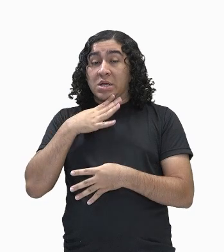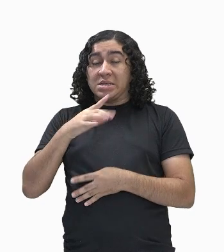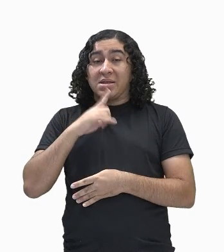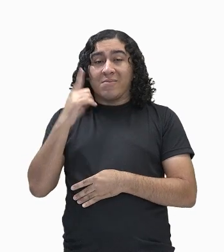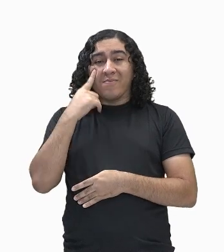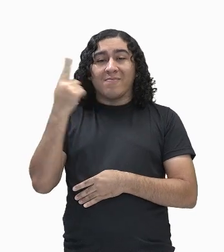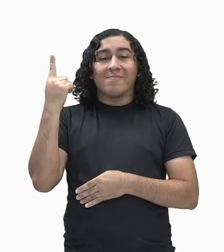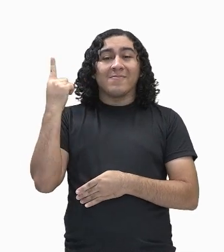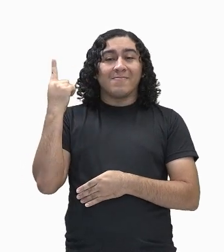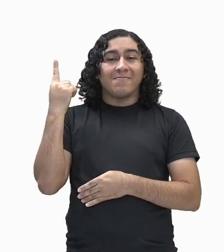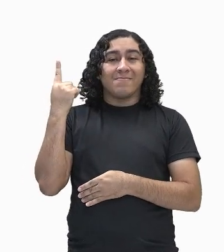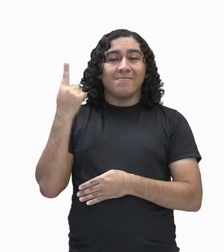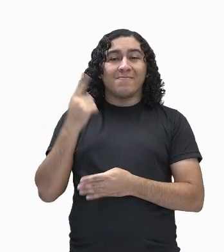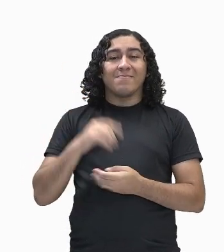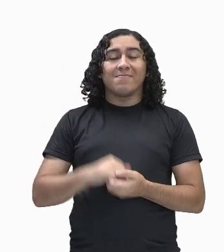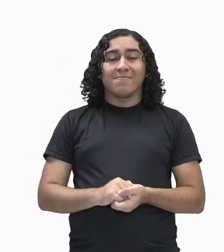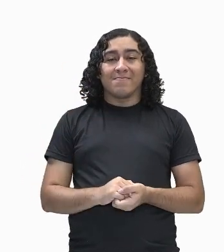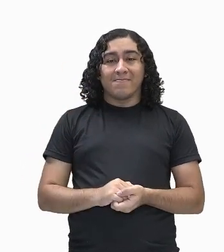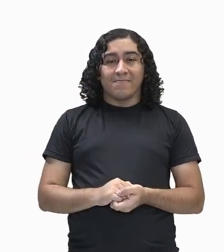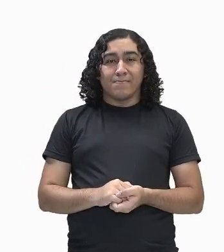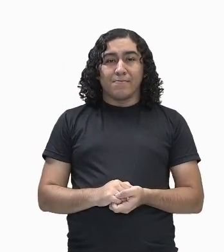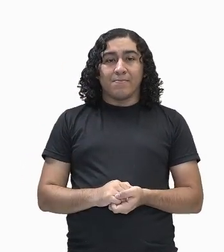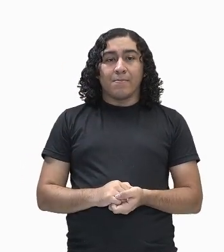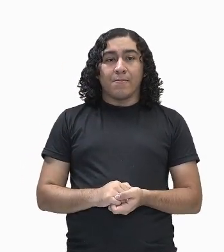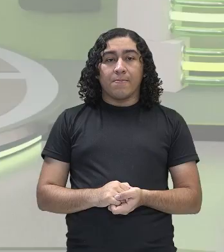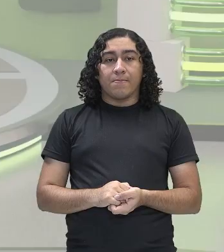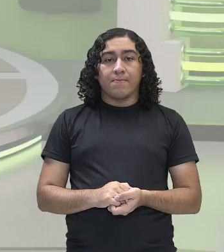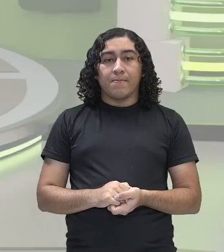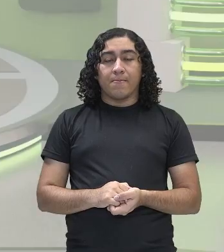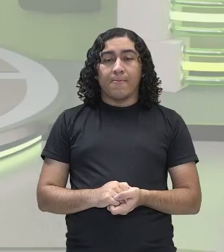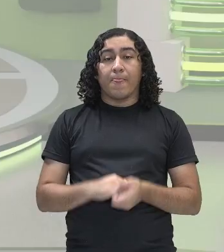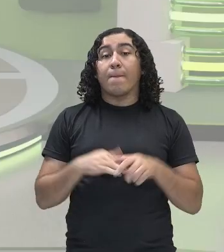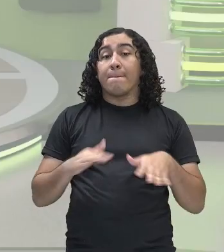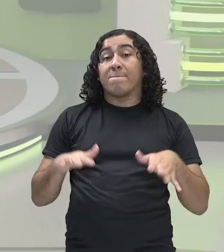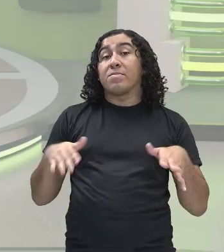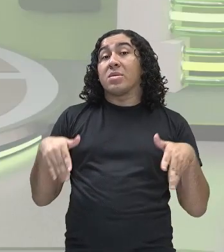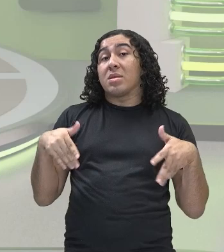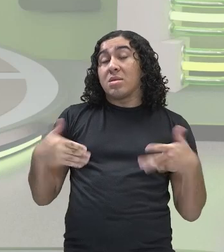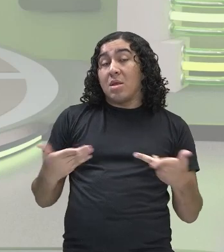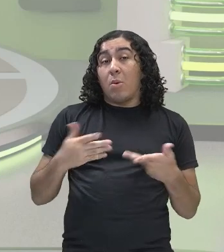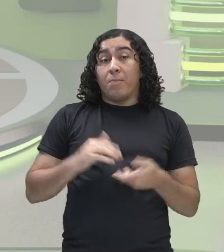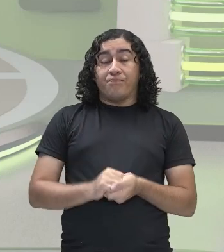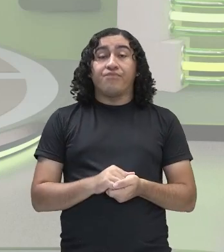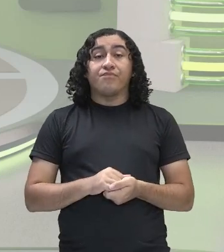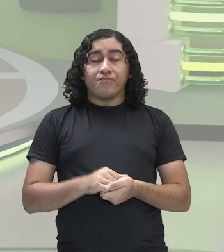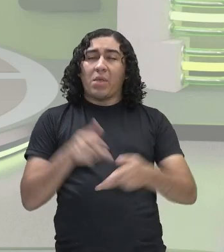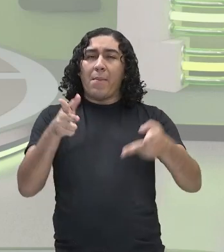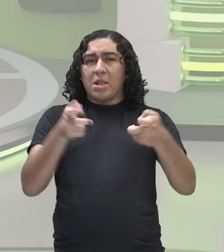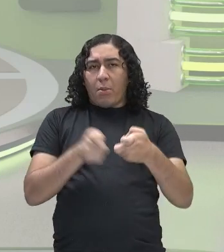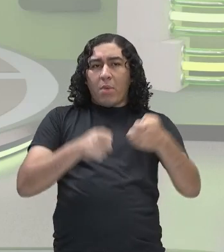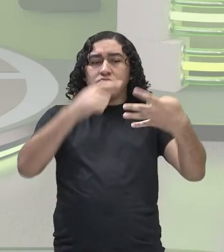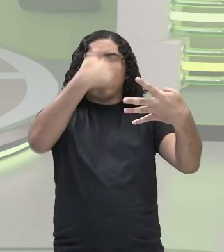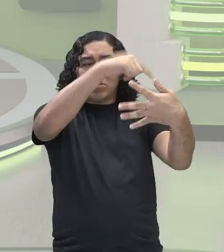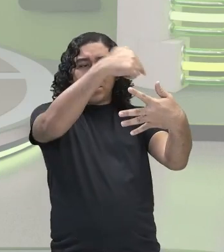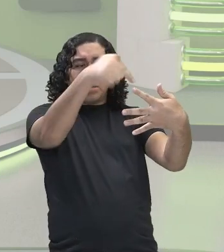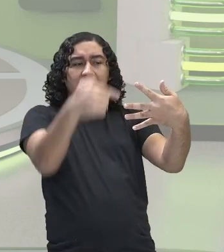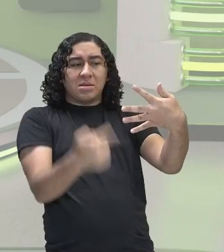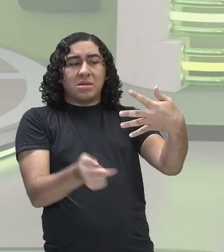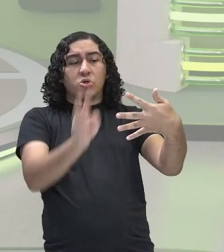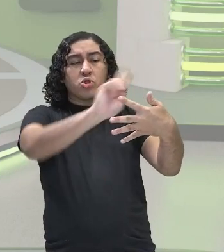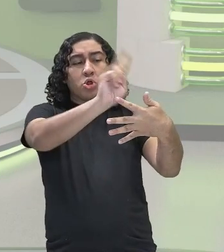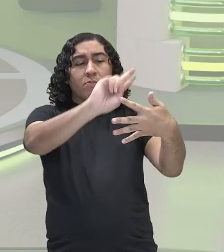papagaios, as araras e as cacatuas. Então, o que a gente viu agora foram alguns dos grupos